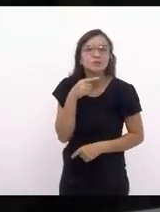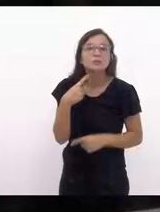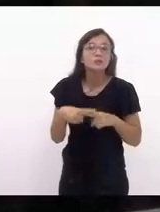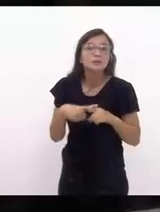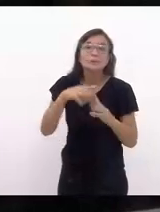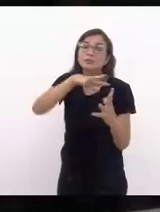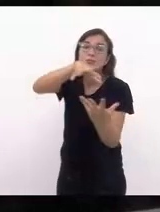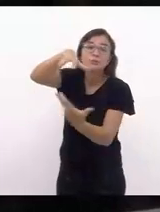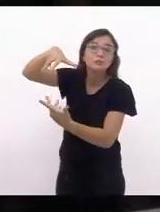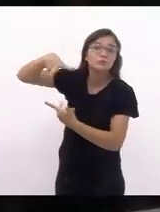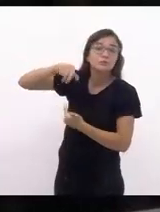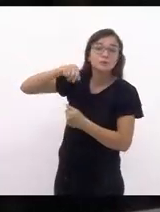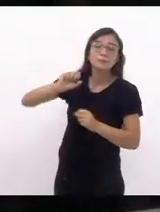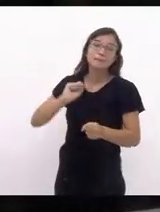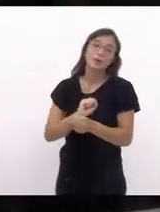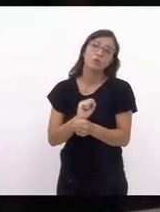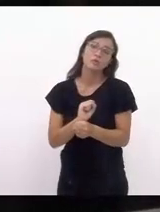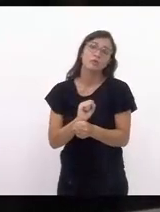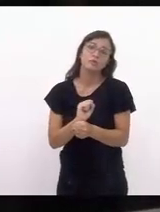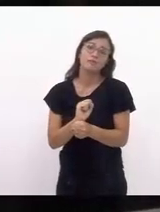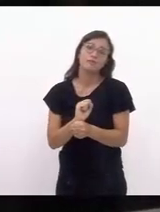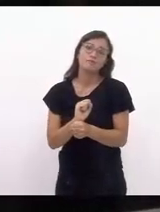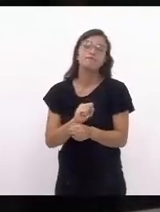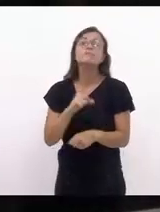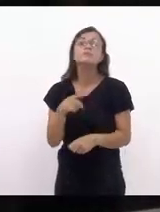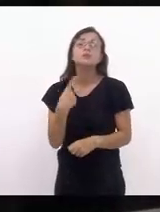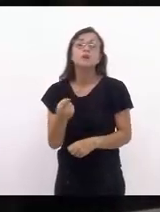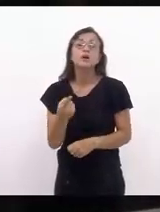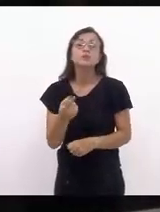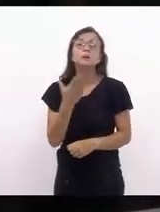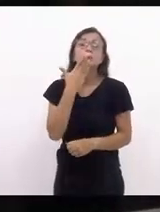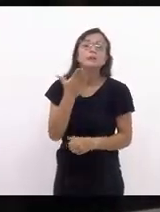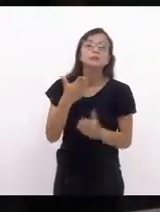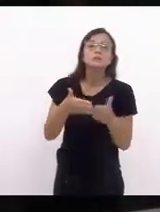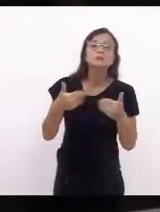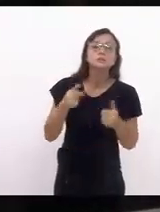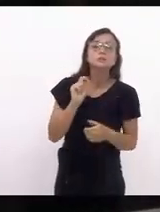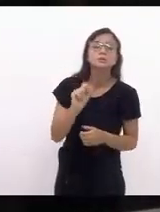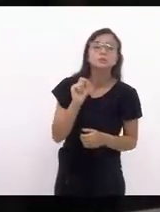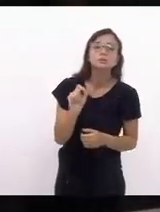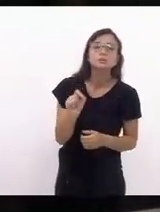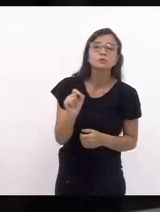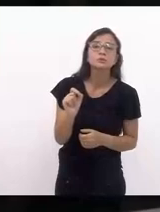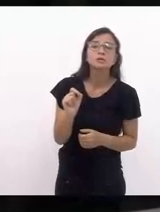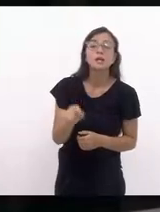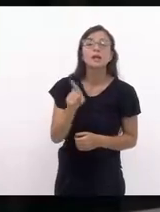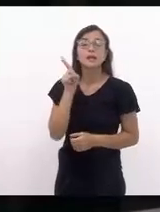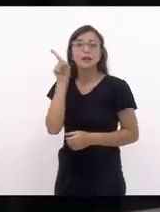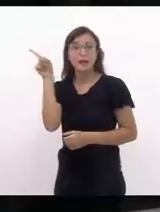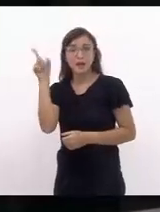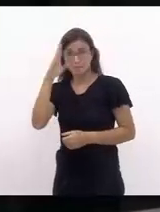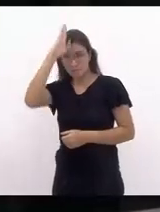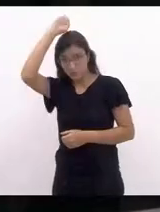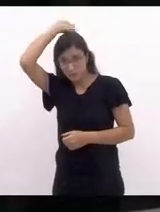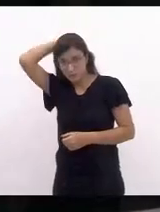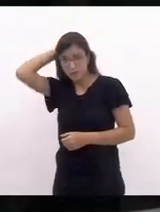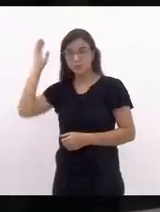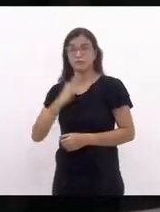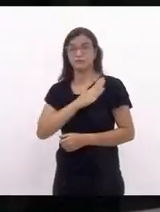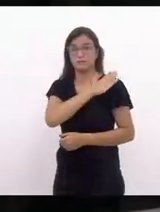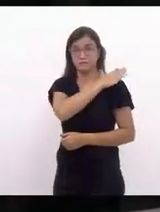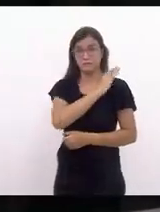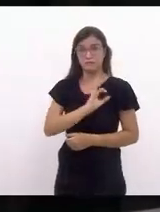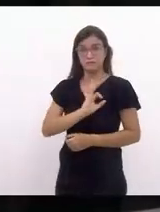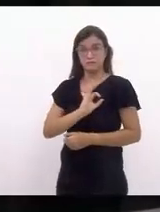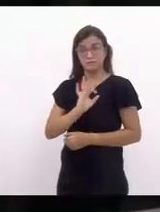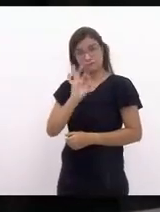por já parou Então o quê Qual é o nosso pedido que os oficiais do bombeiro que estão presentes aqui